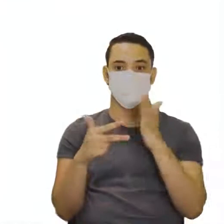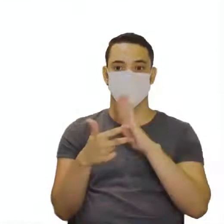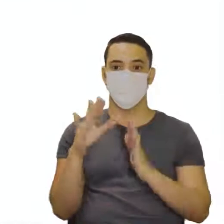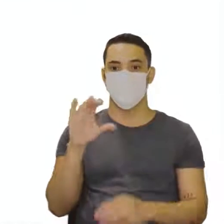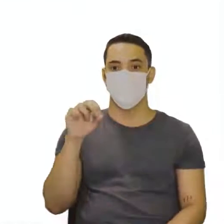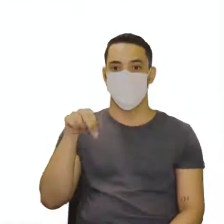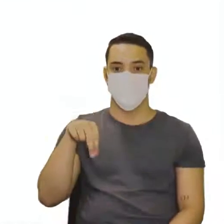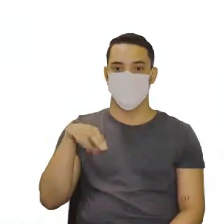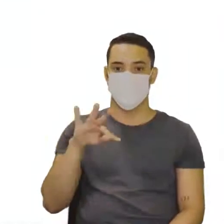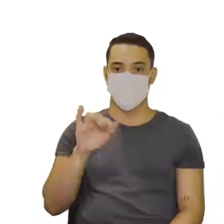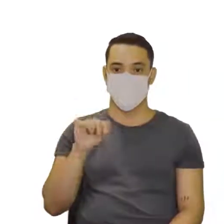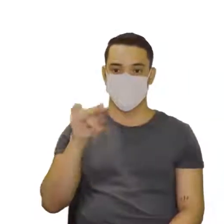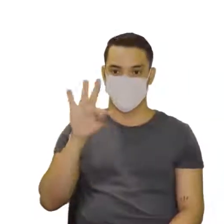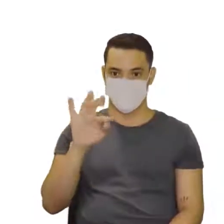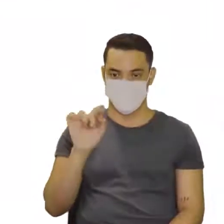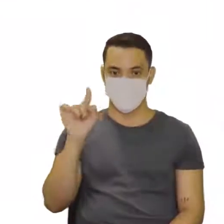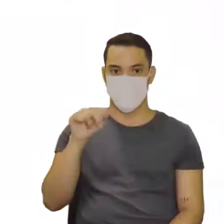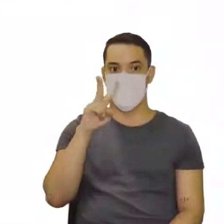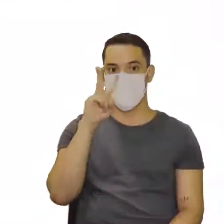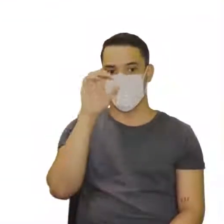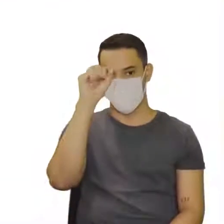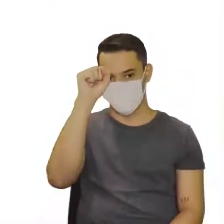nesse caso? É a força